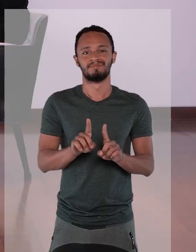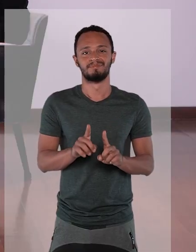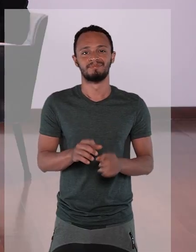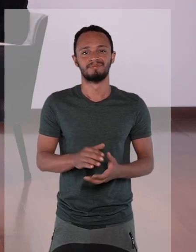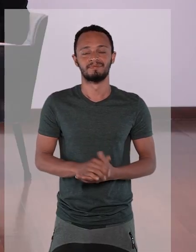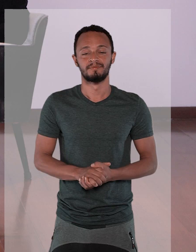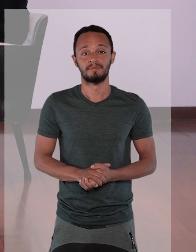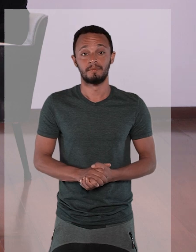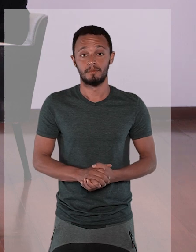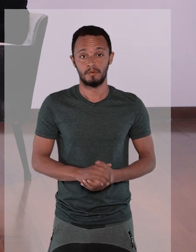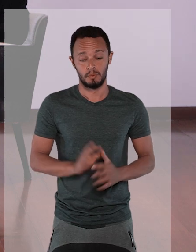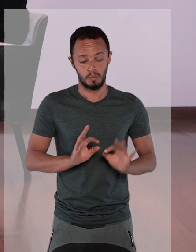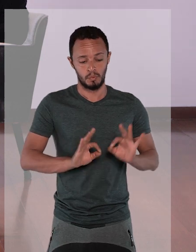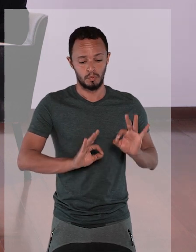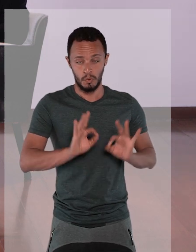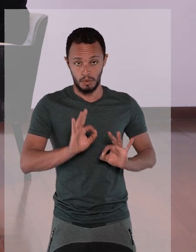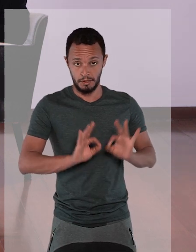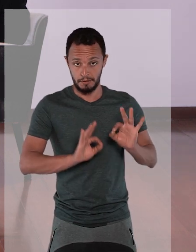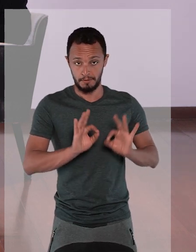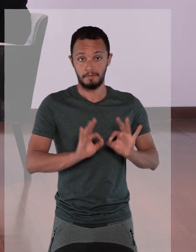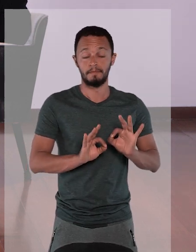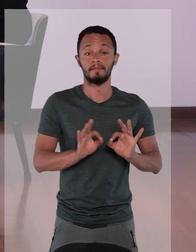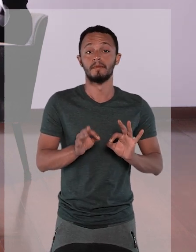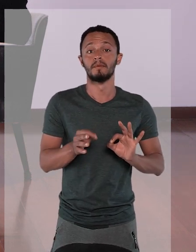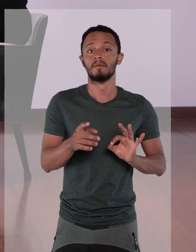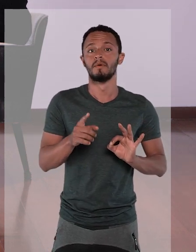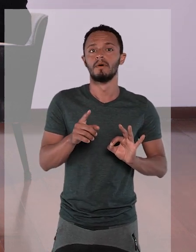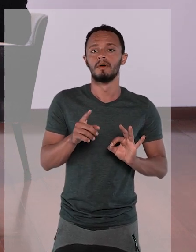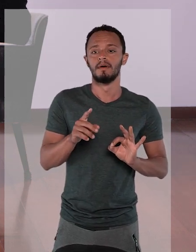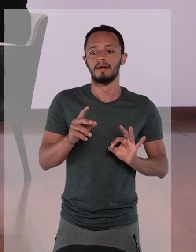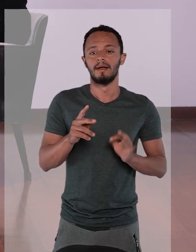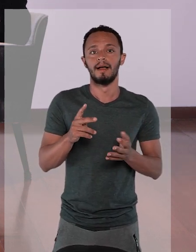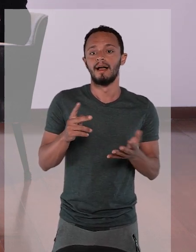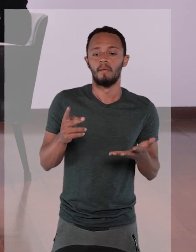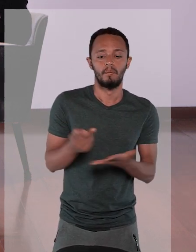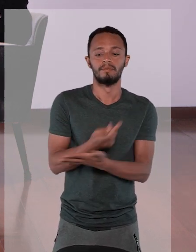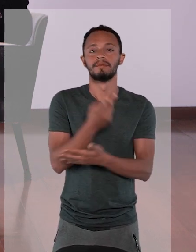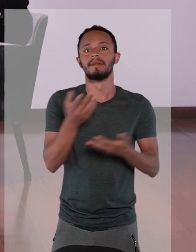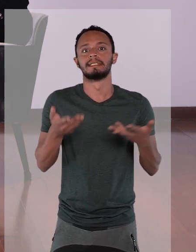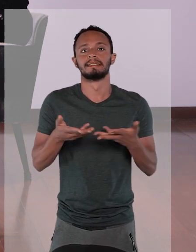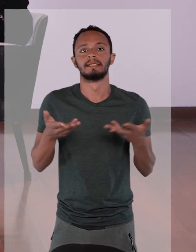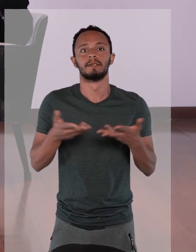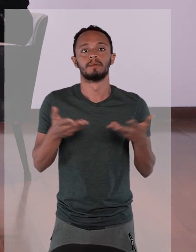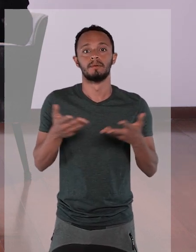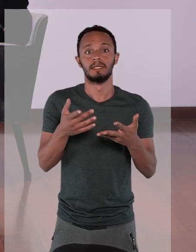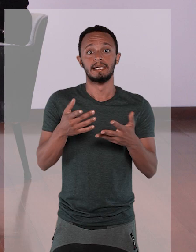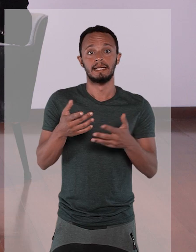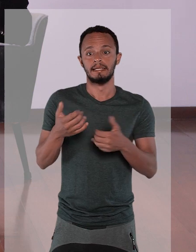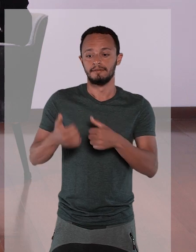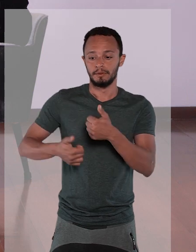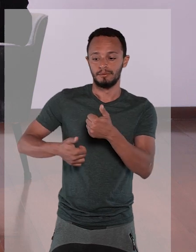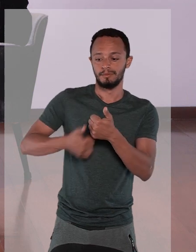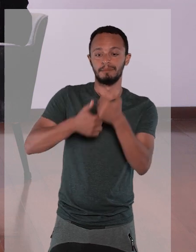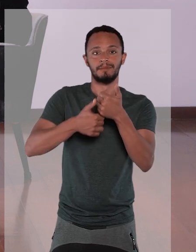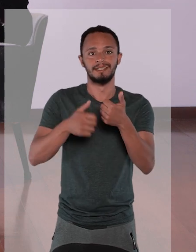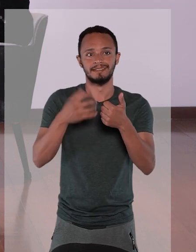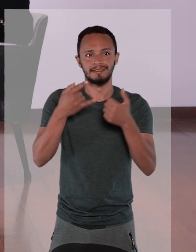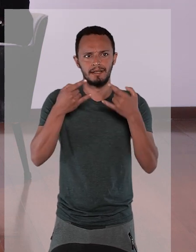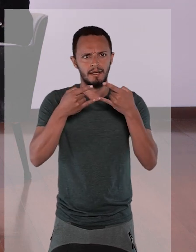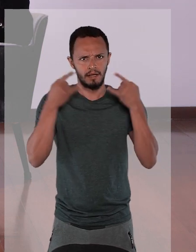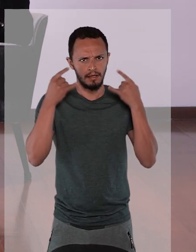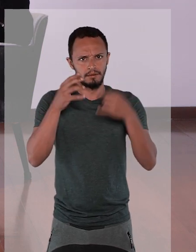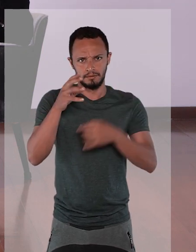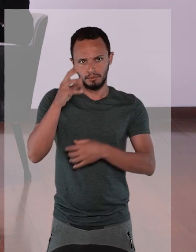Deixa eu tirar aqui. Essa coisa que virou... Como é que chama? Virou acessório, né? Acessório